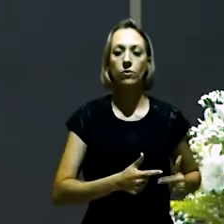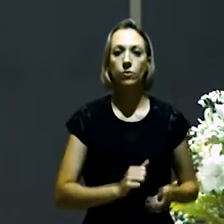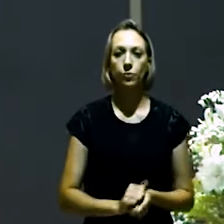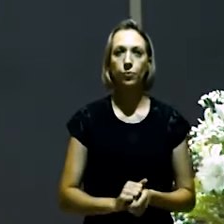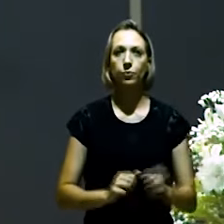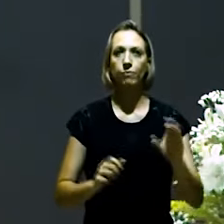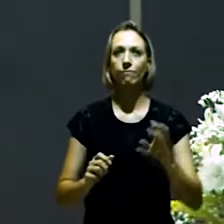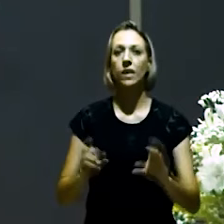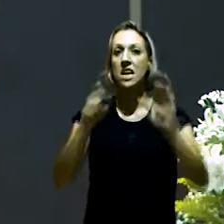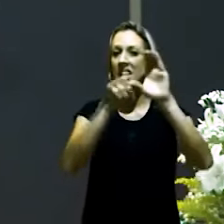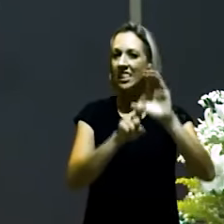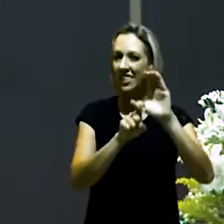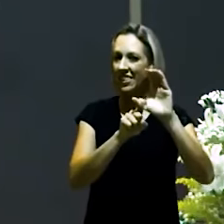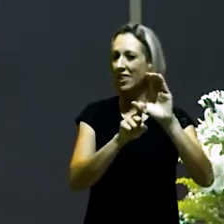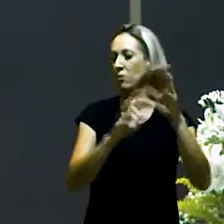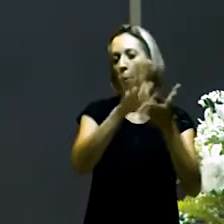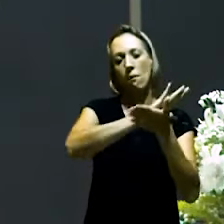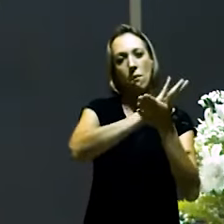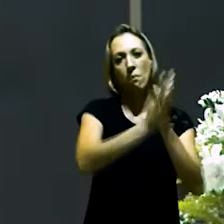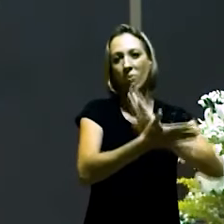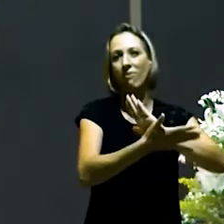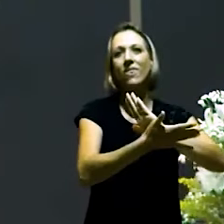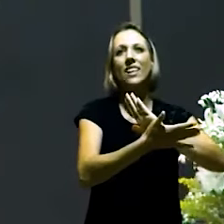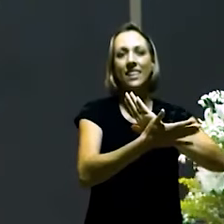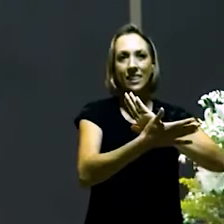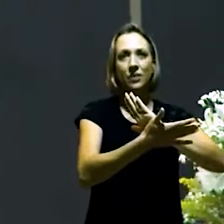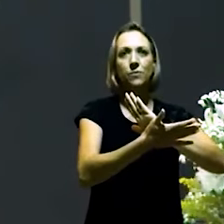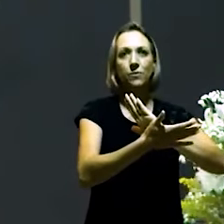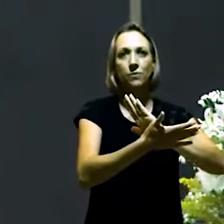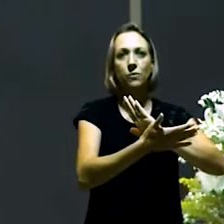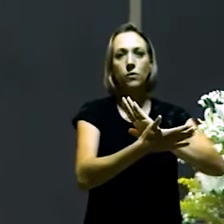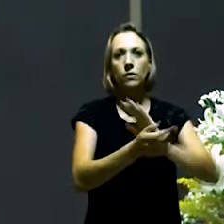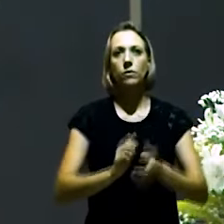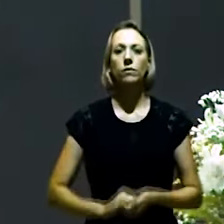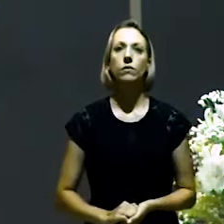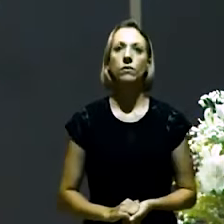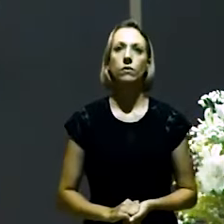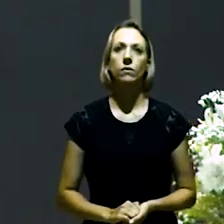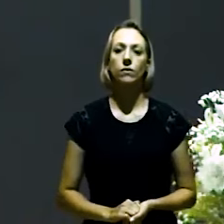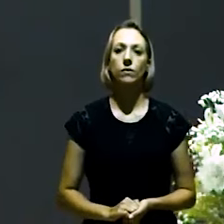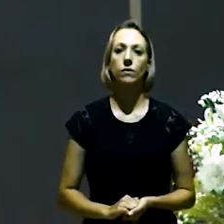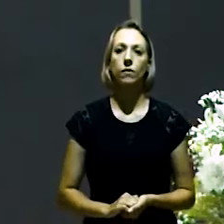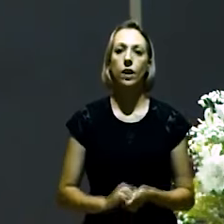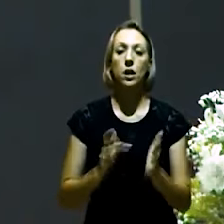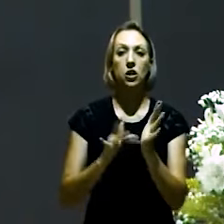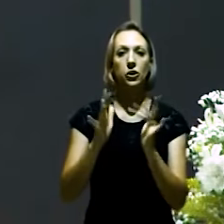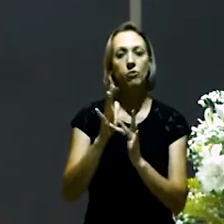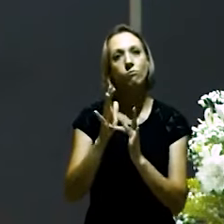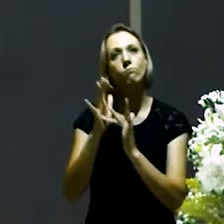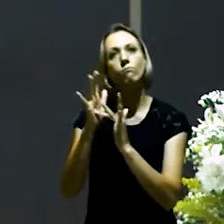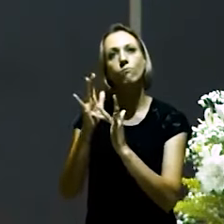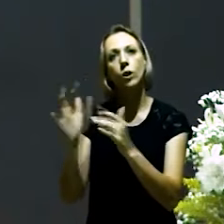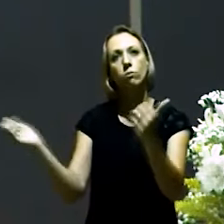que era contra nós e que constava de ordenanças, o qual nos era prejudicial.